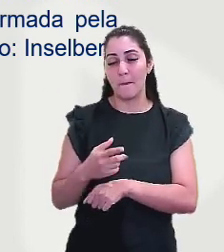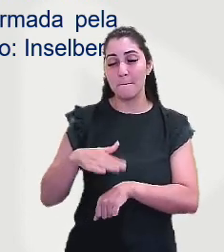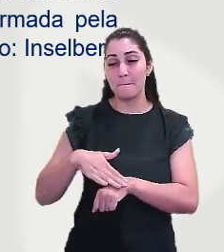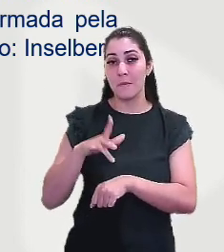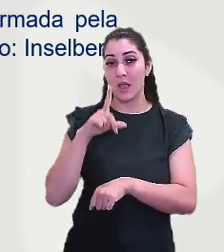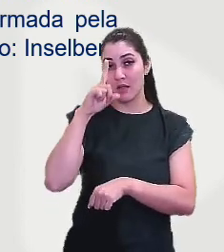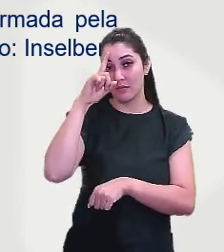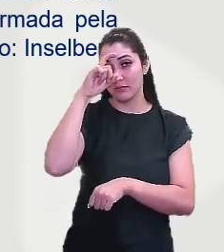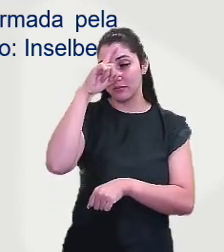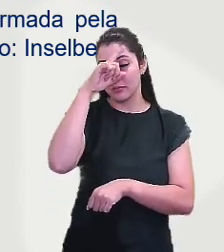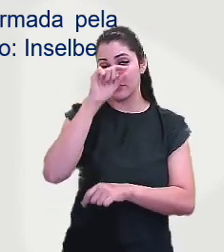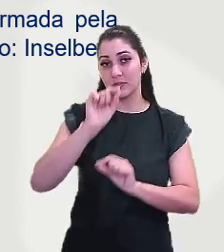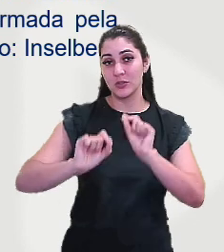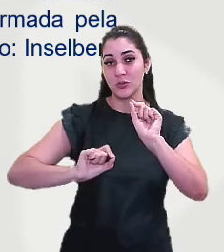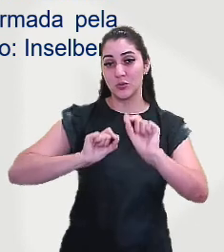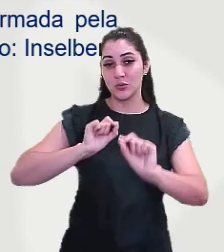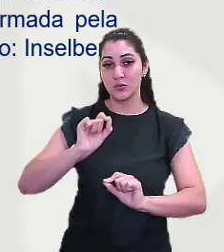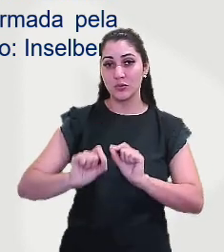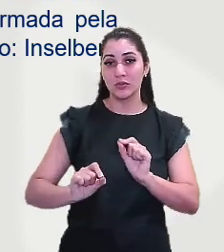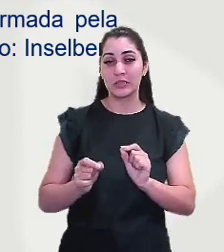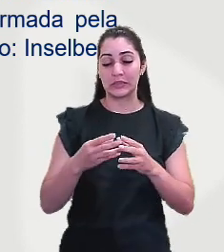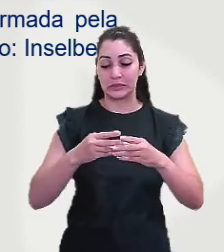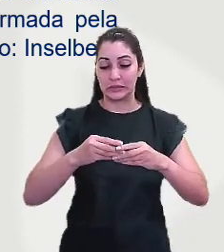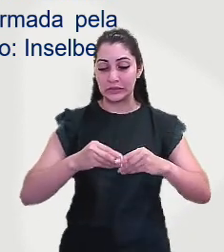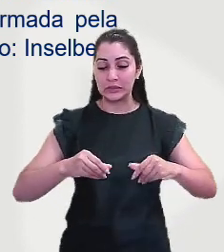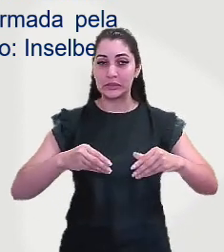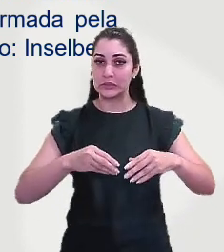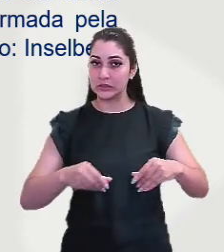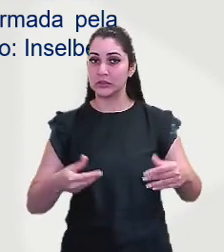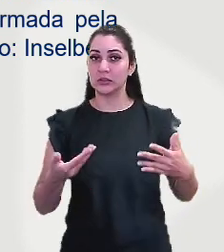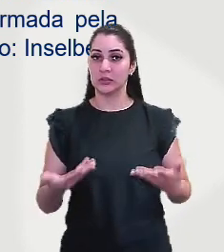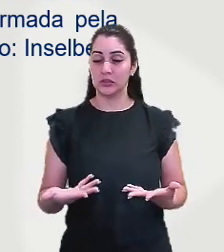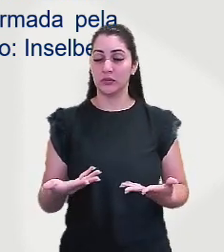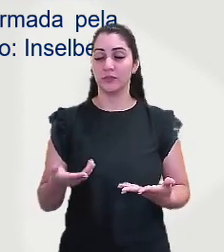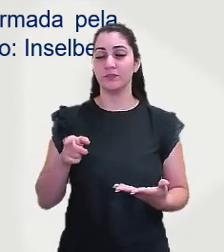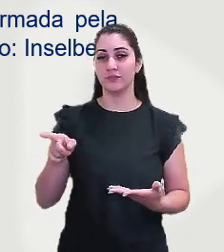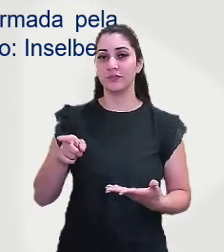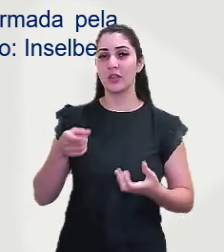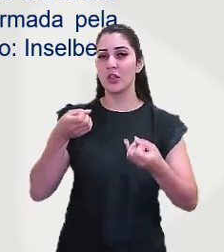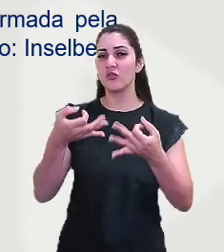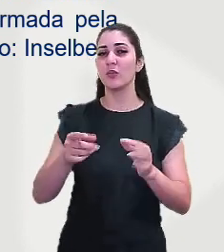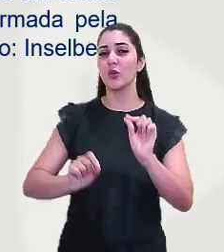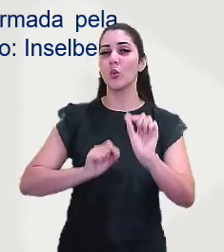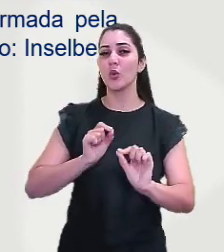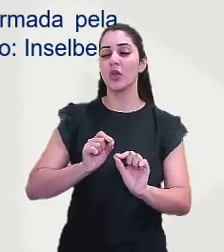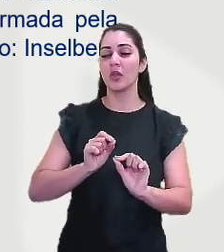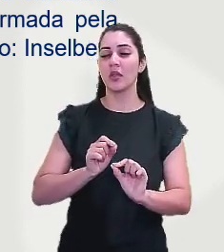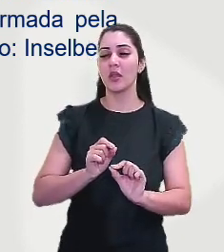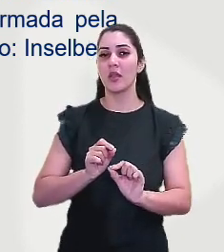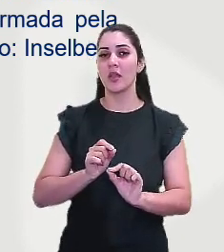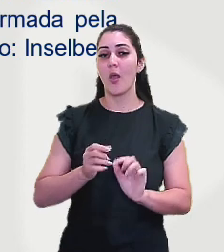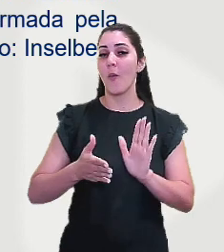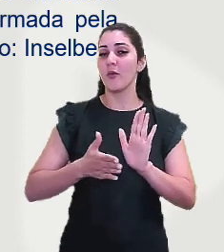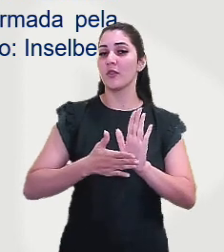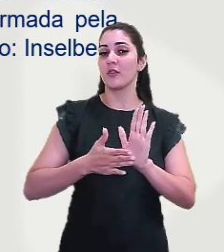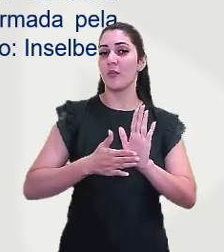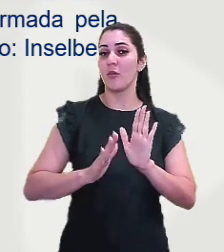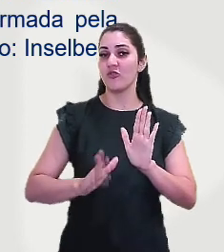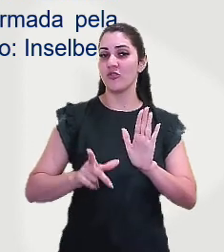difícil de se desgastar. Então, a gente diz que é um testemunho de que aí já